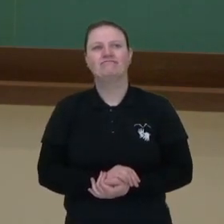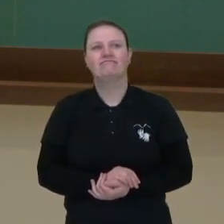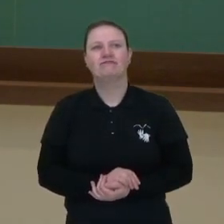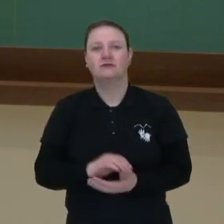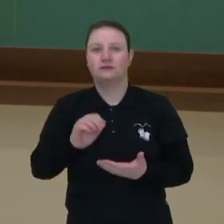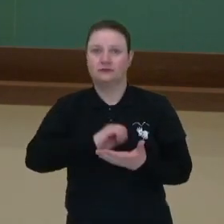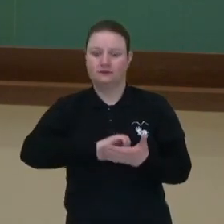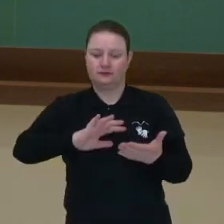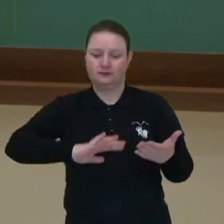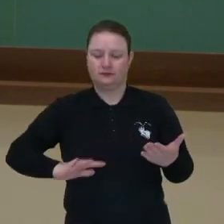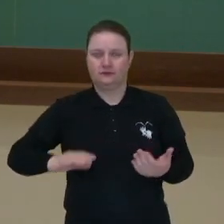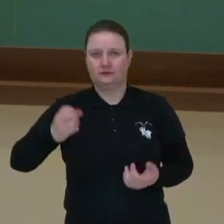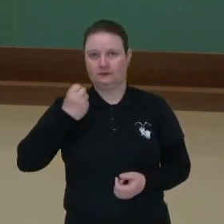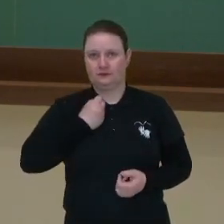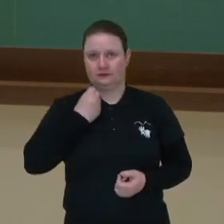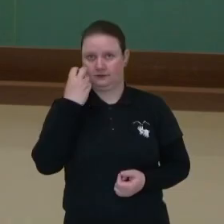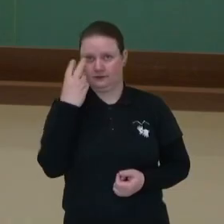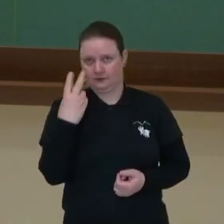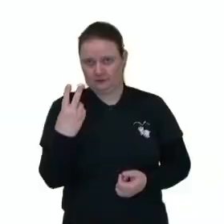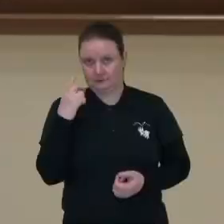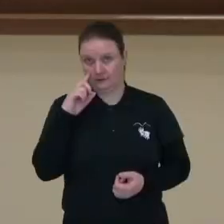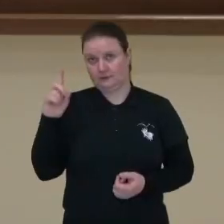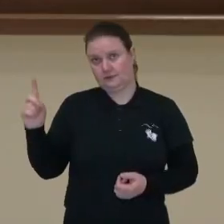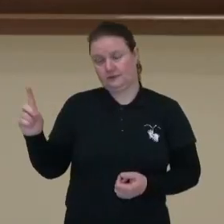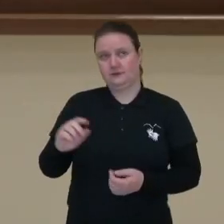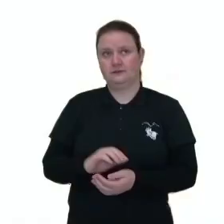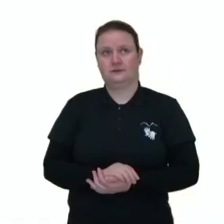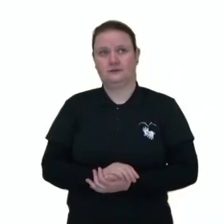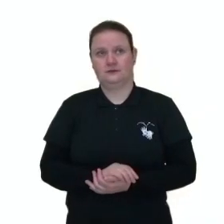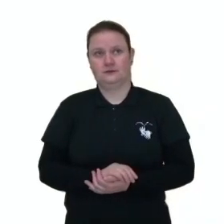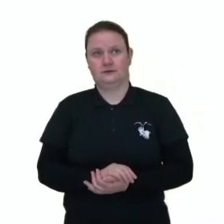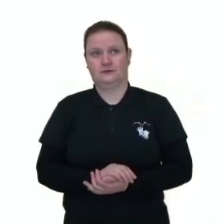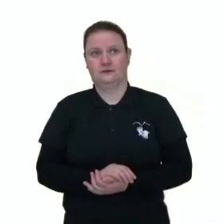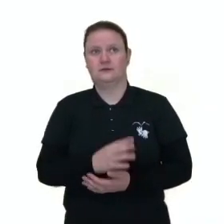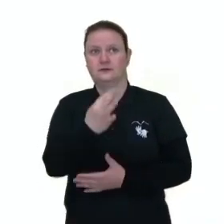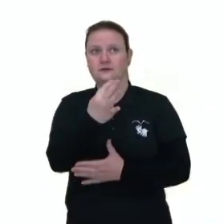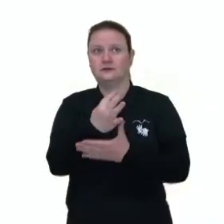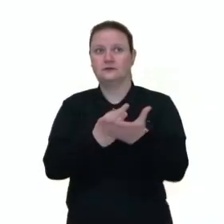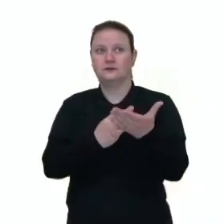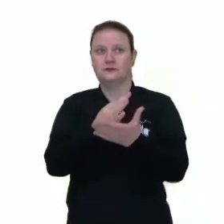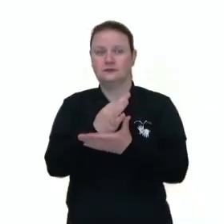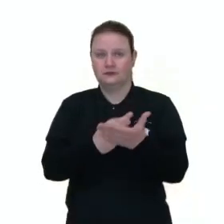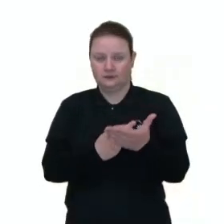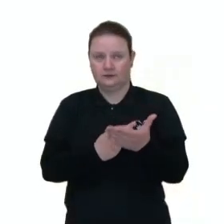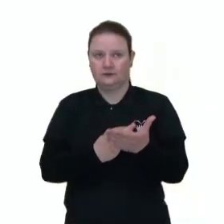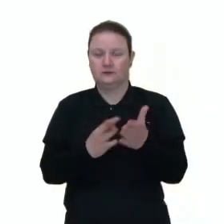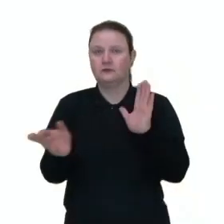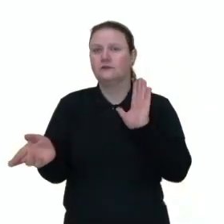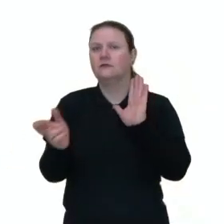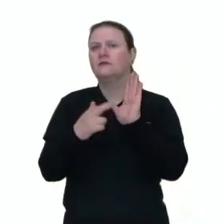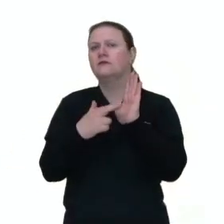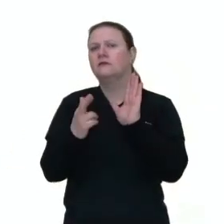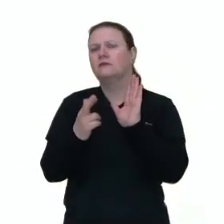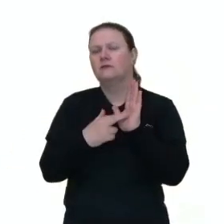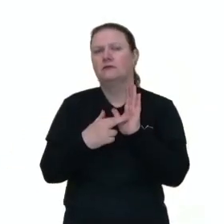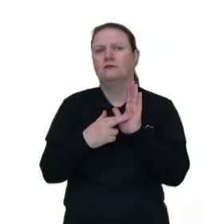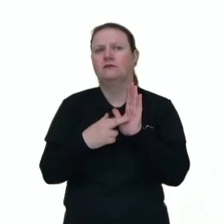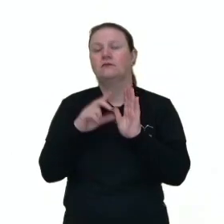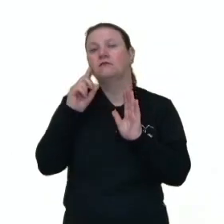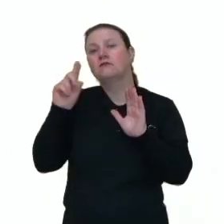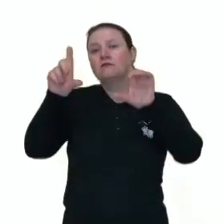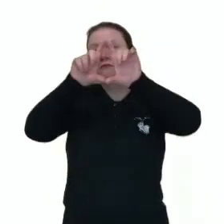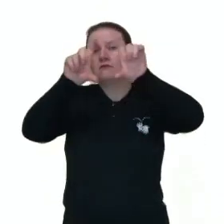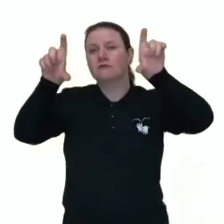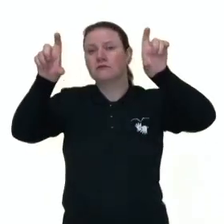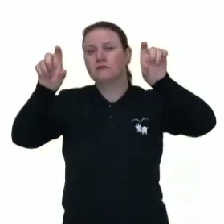Atividade de número 2. Acompanhe aqui, por favor, o trecho na tela e responda o seguinte sobre isso. O trecho acima lhe